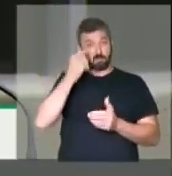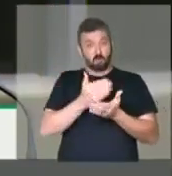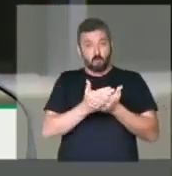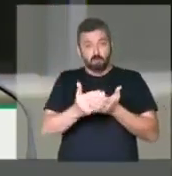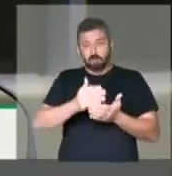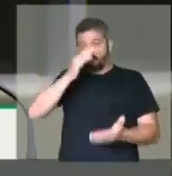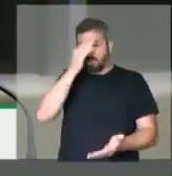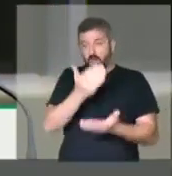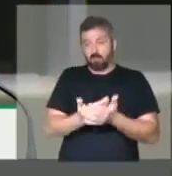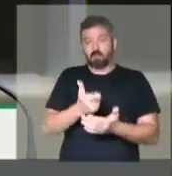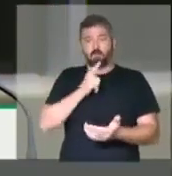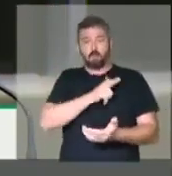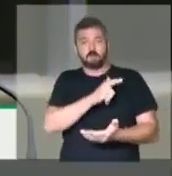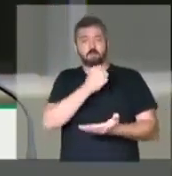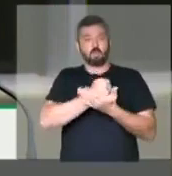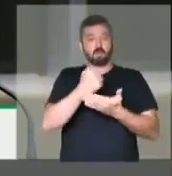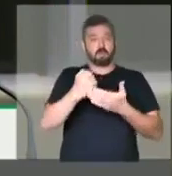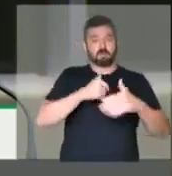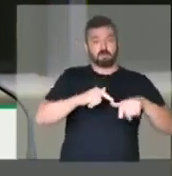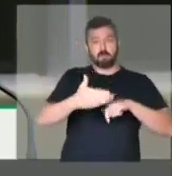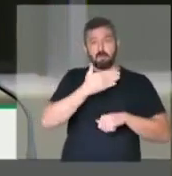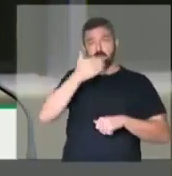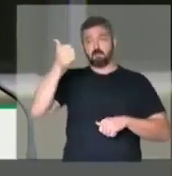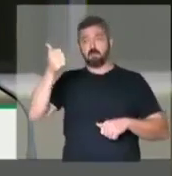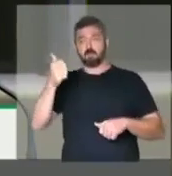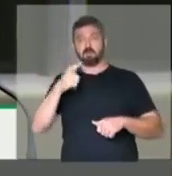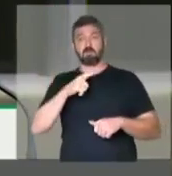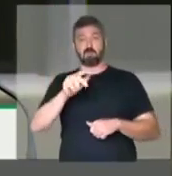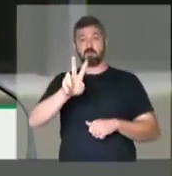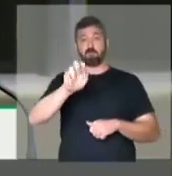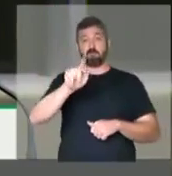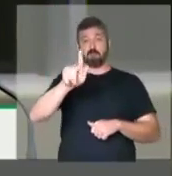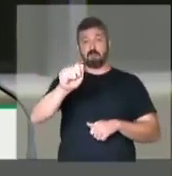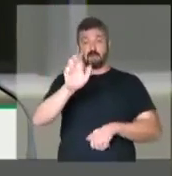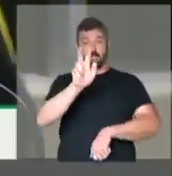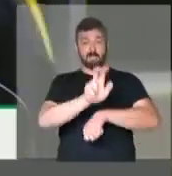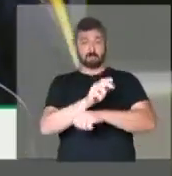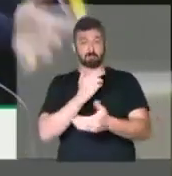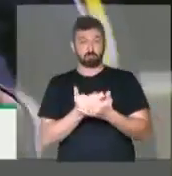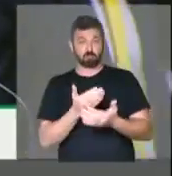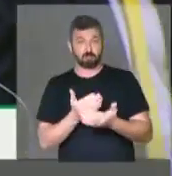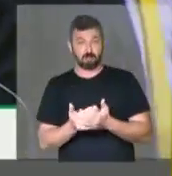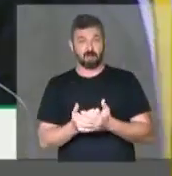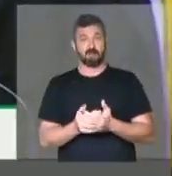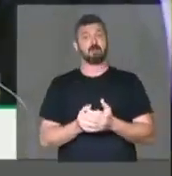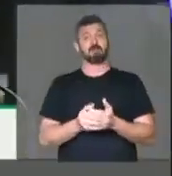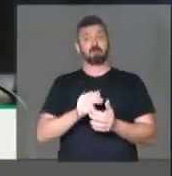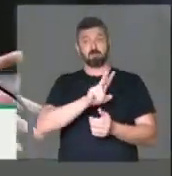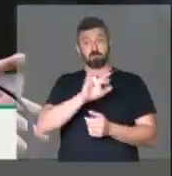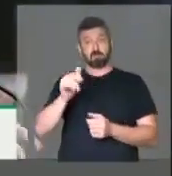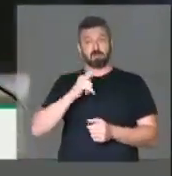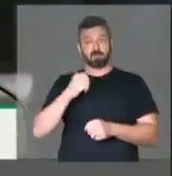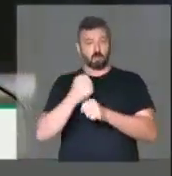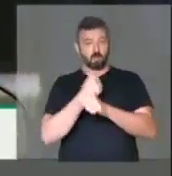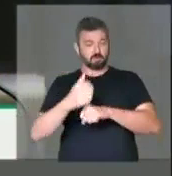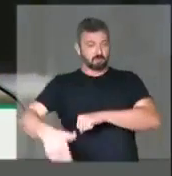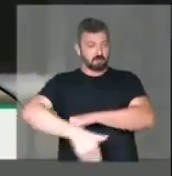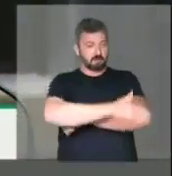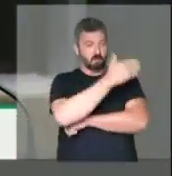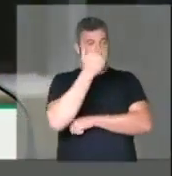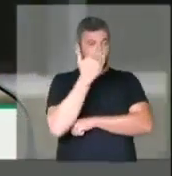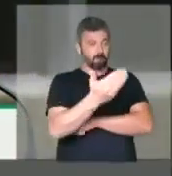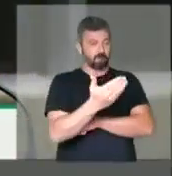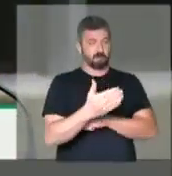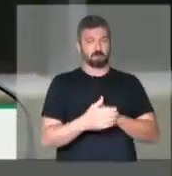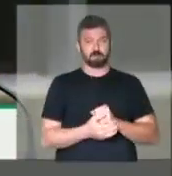começa a acreditar que vai ter um emprego melhor, que vai ter vaga na creche, que você vai ter um asfalto na frente da